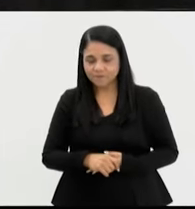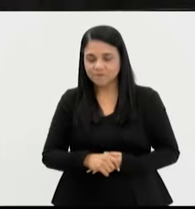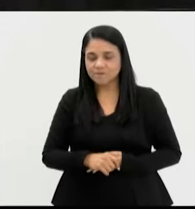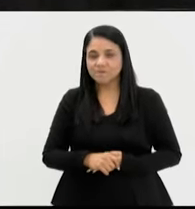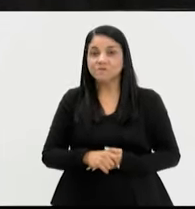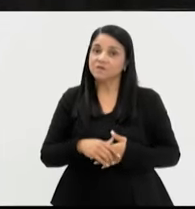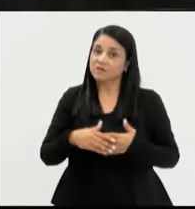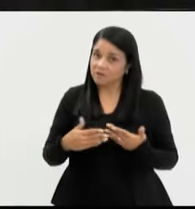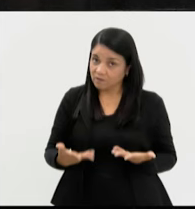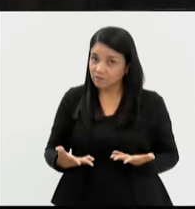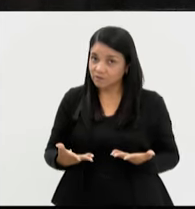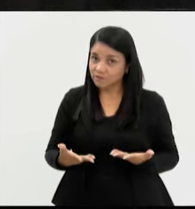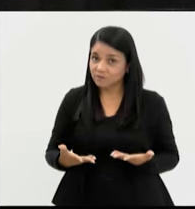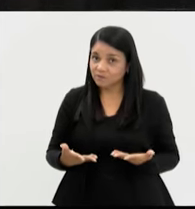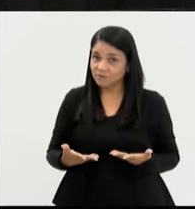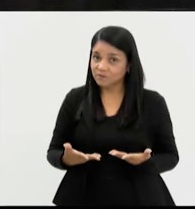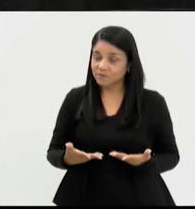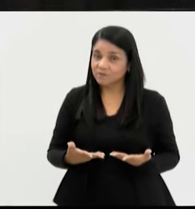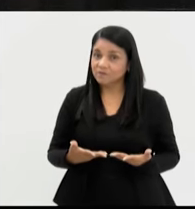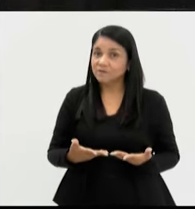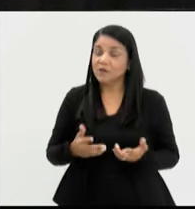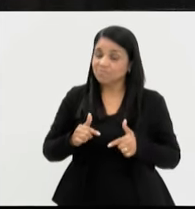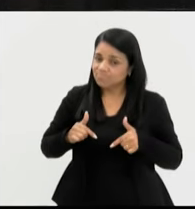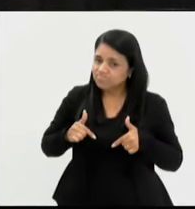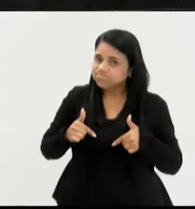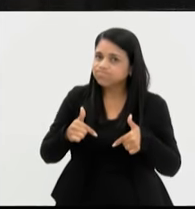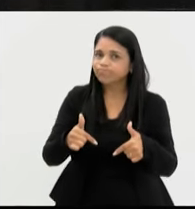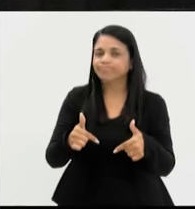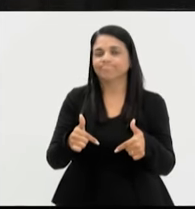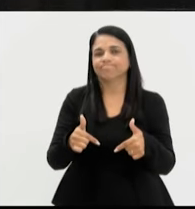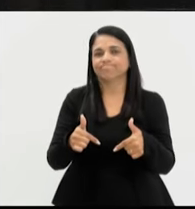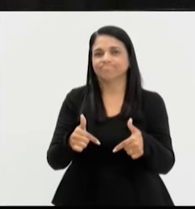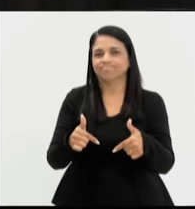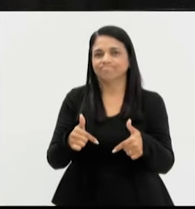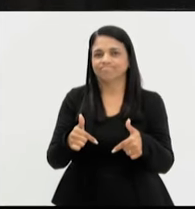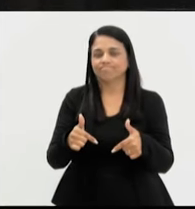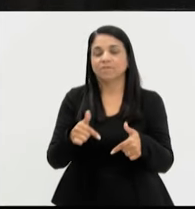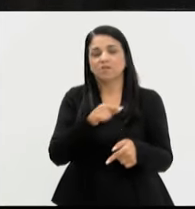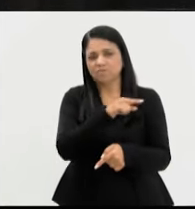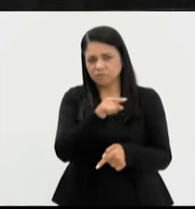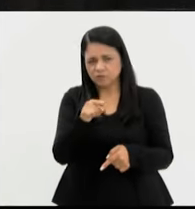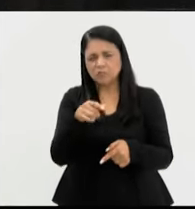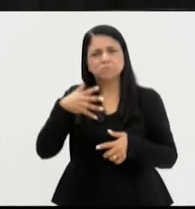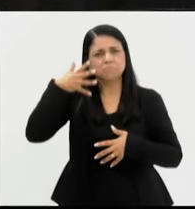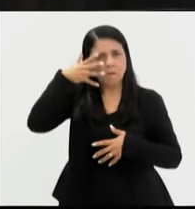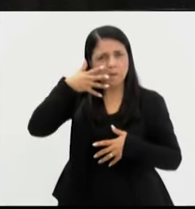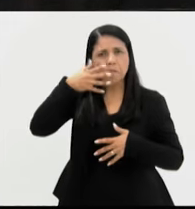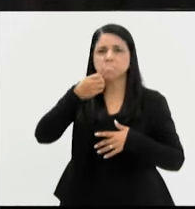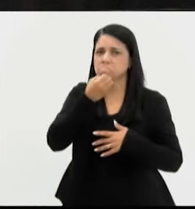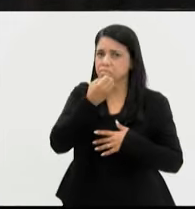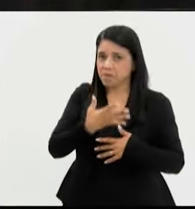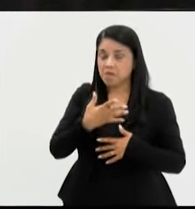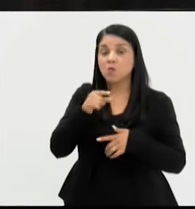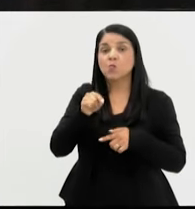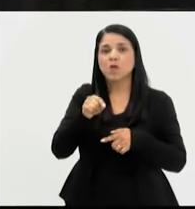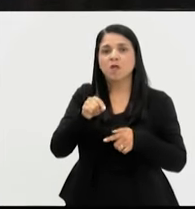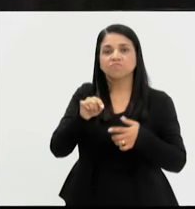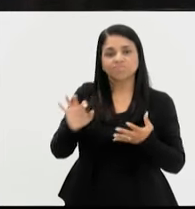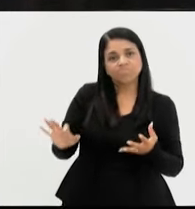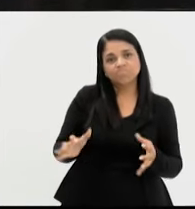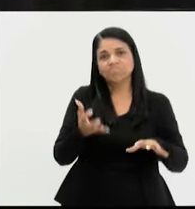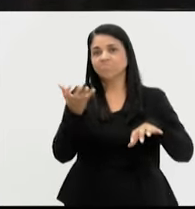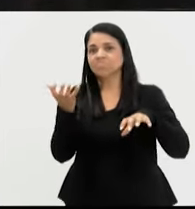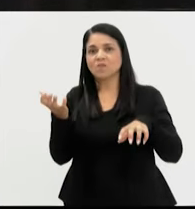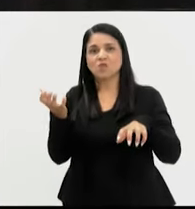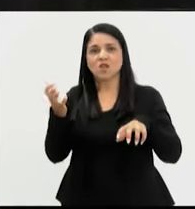ora então esta é uma tarefa e os senhores falaram muito bem que compete ao congresso